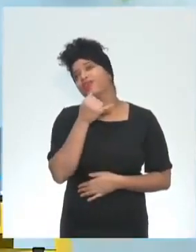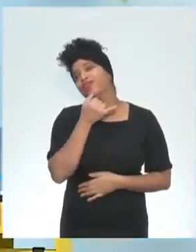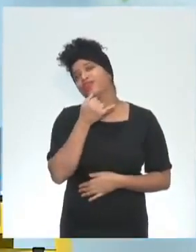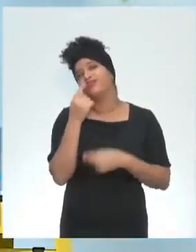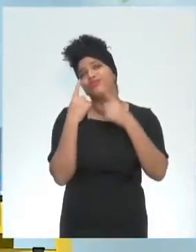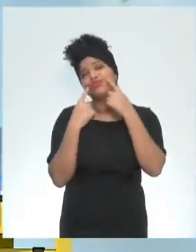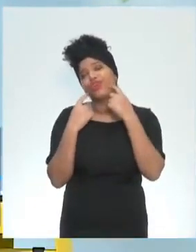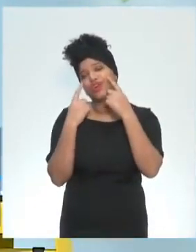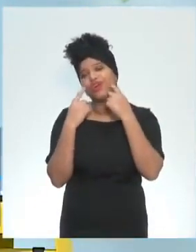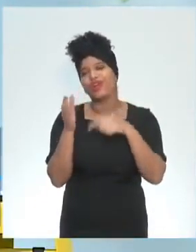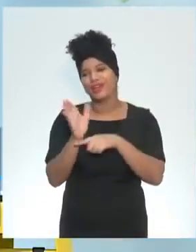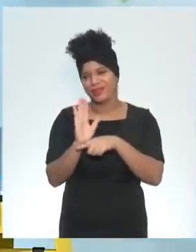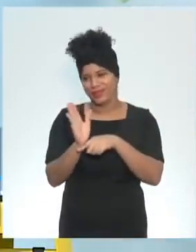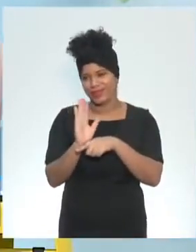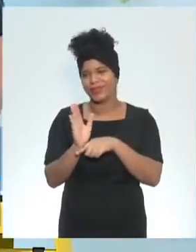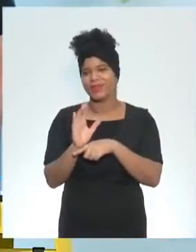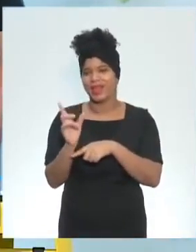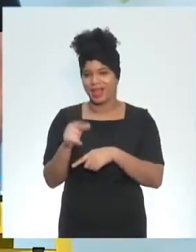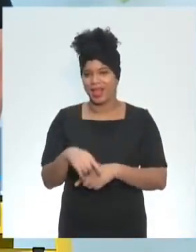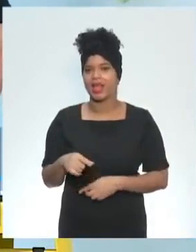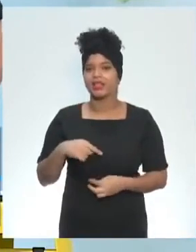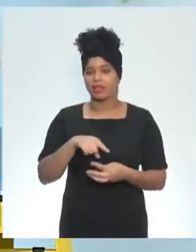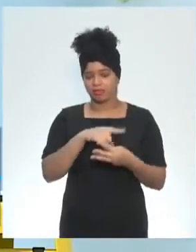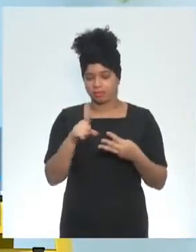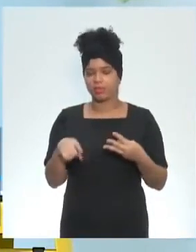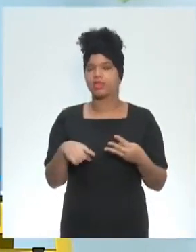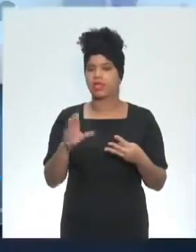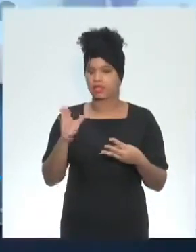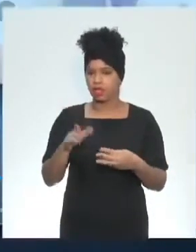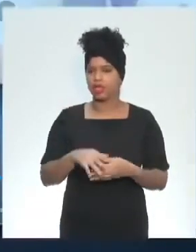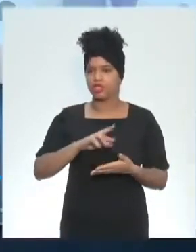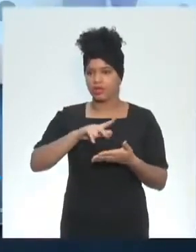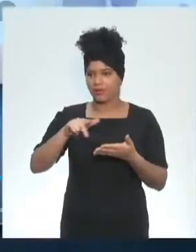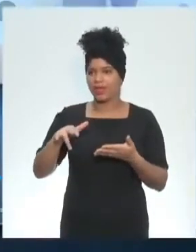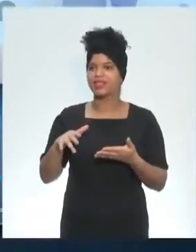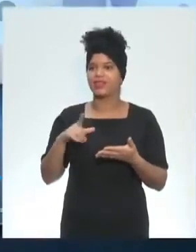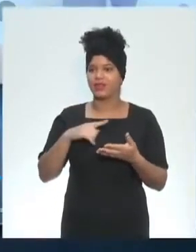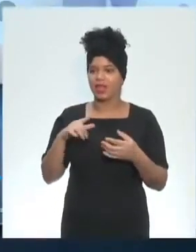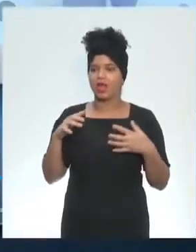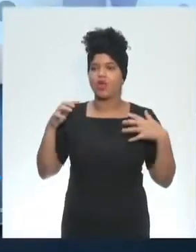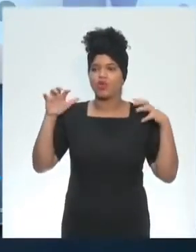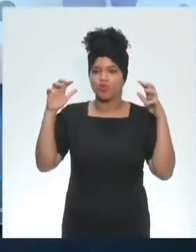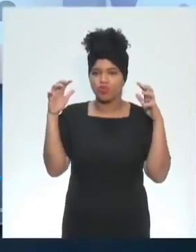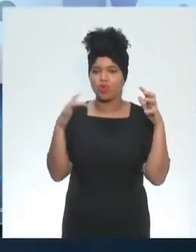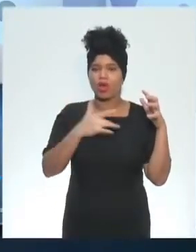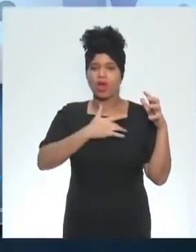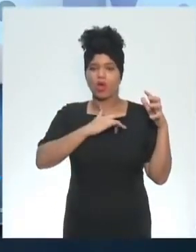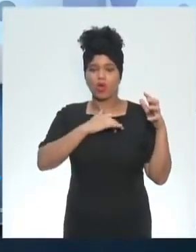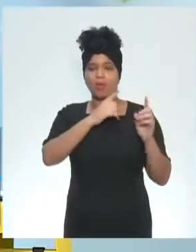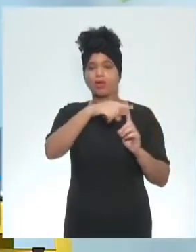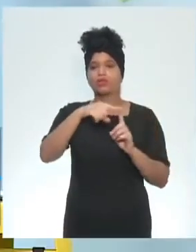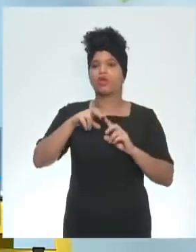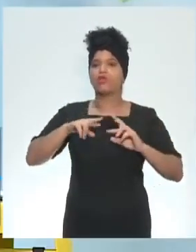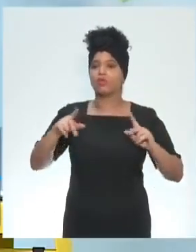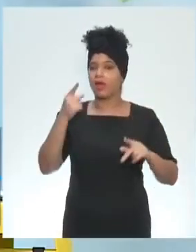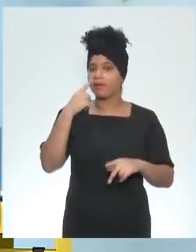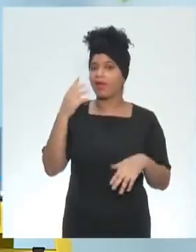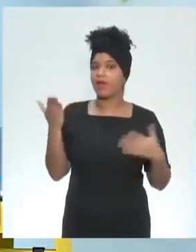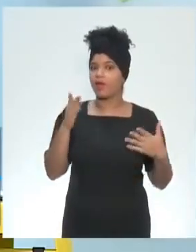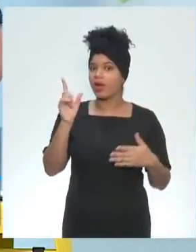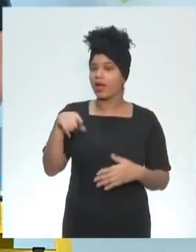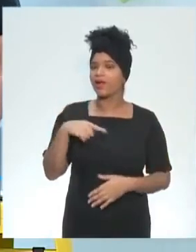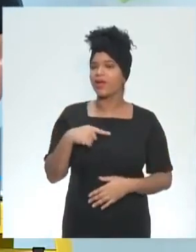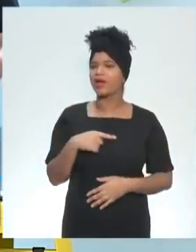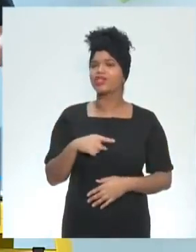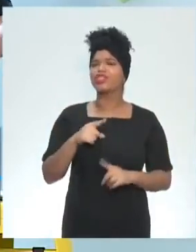Ok então a gente tem aí drama Thriller romance várias opções são tipos diferentes e é o que a gente vai dar uma olhada agora